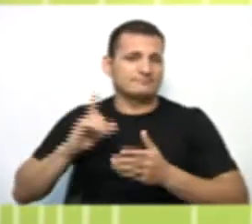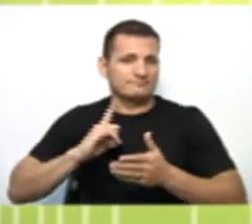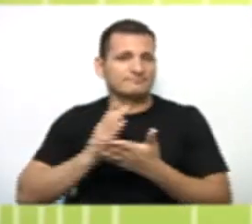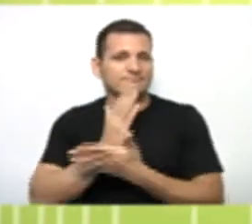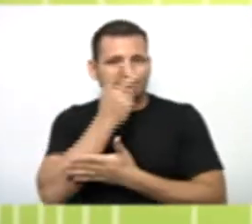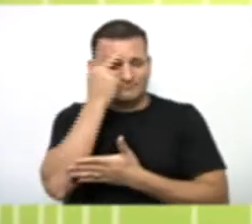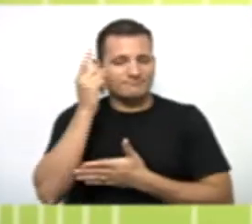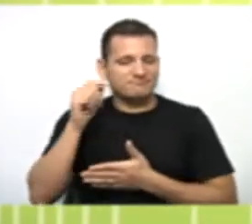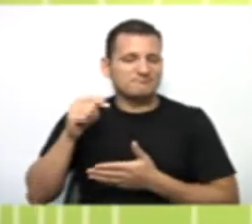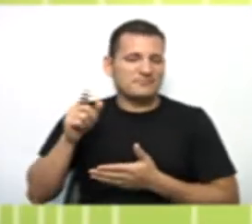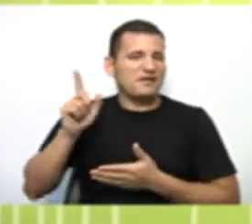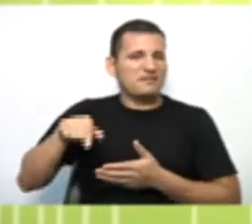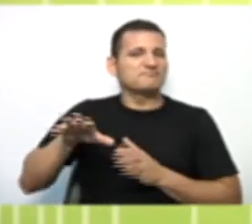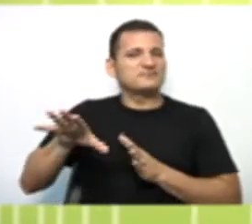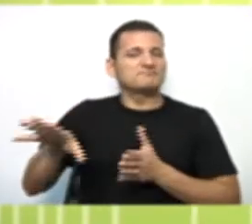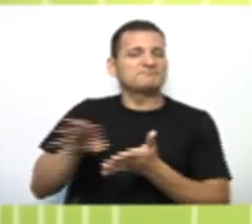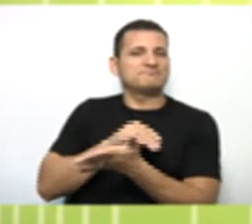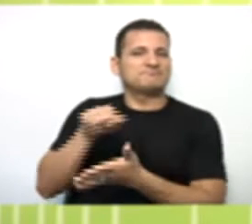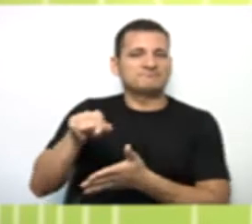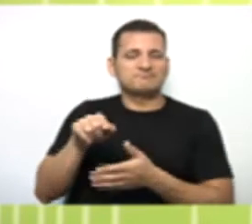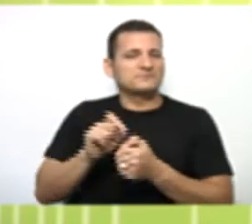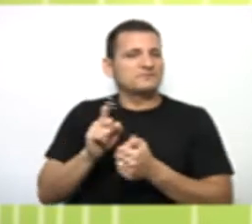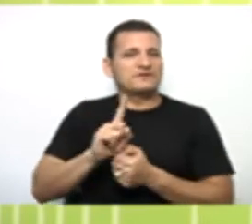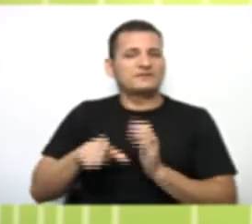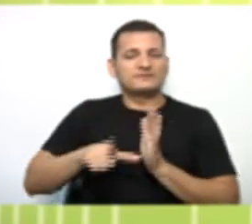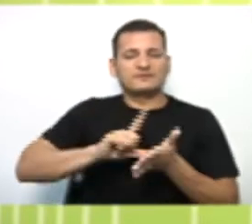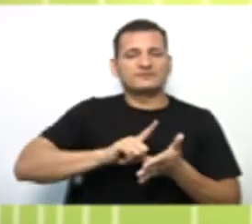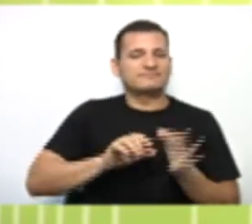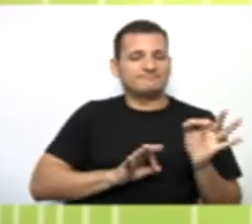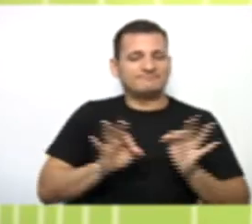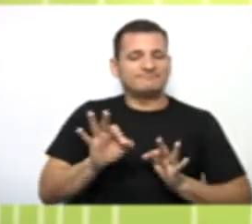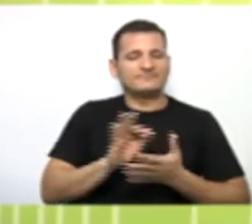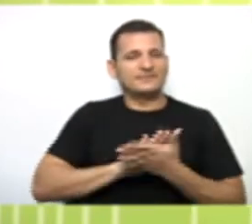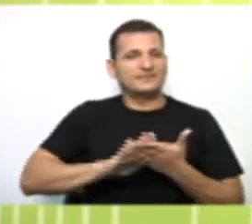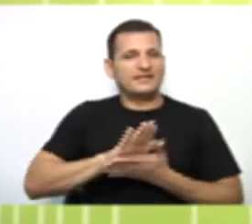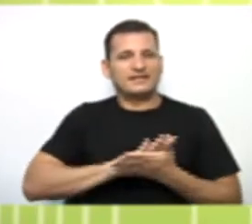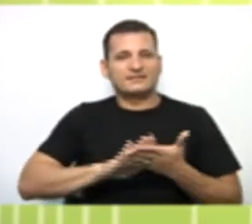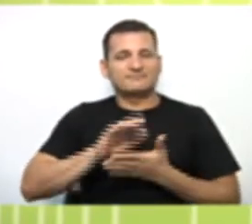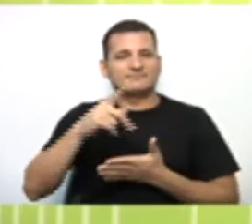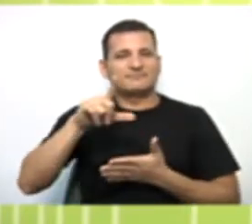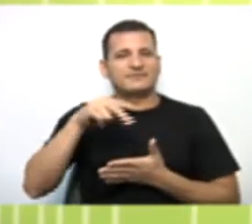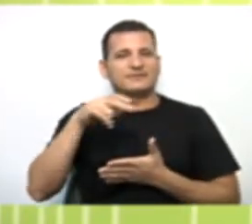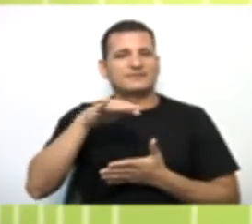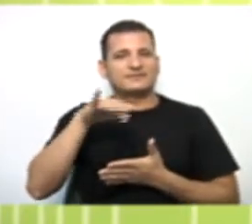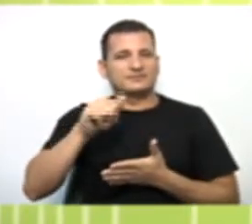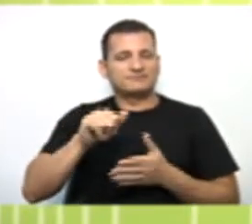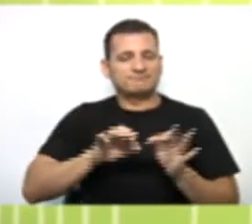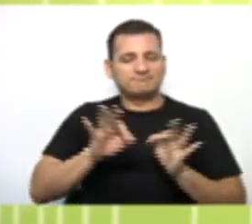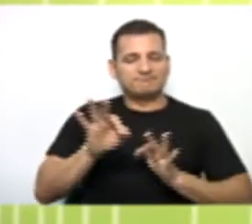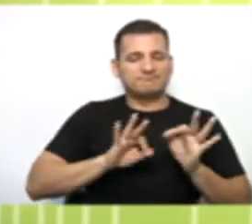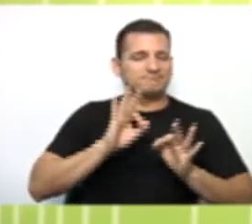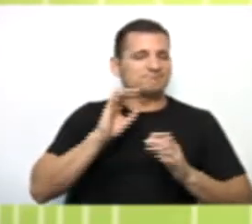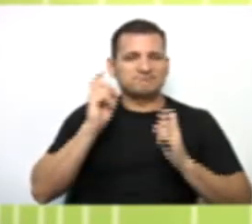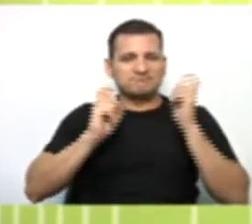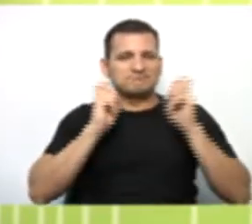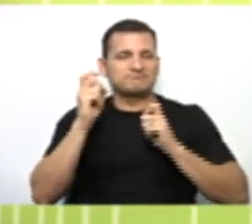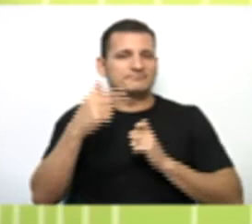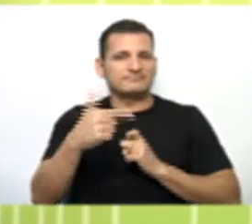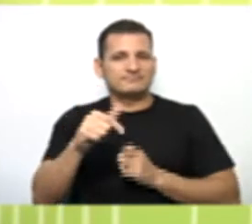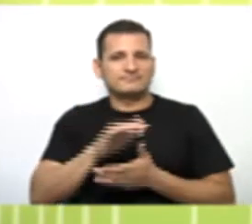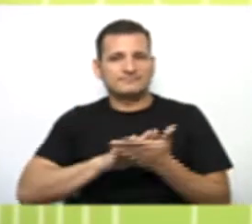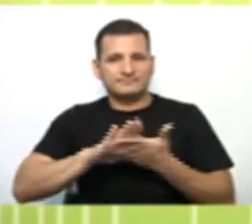a negociação assim mesmo, não faz o pré antes da negociação, não se importa com o planejamento que nós vamos